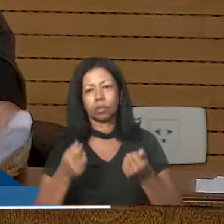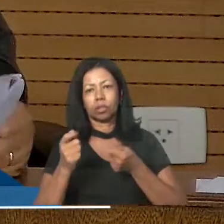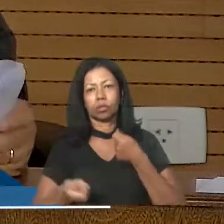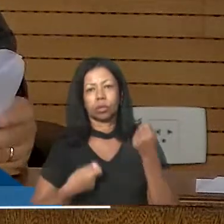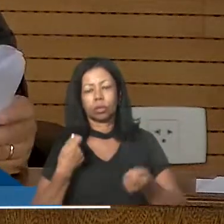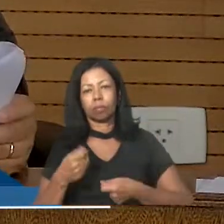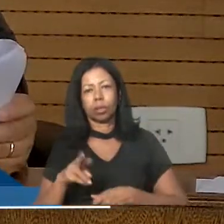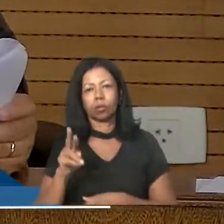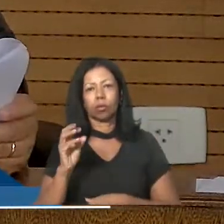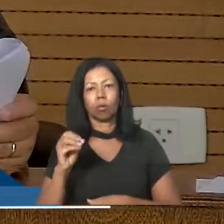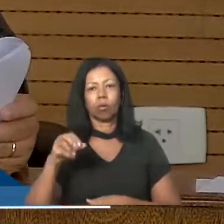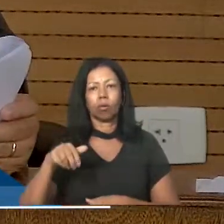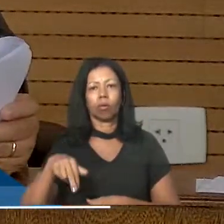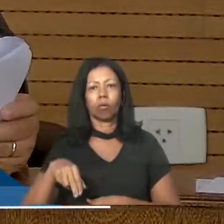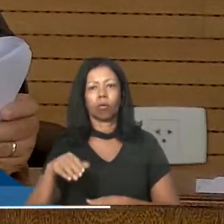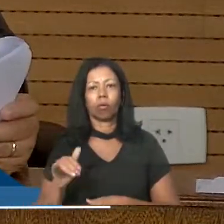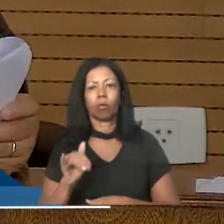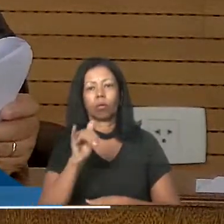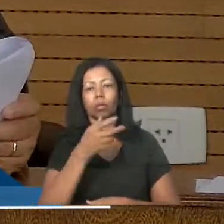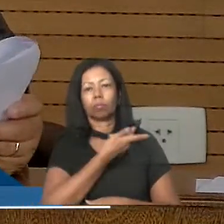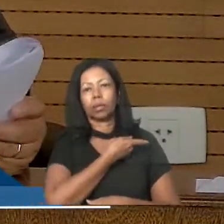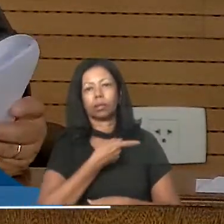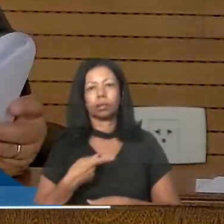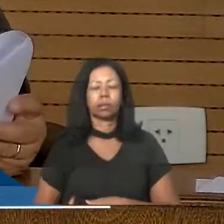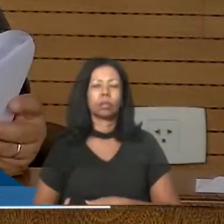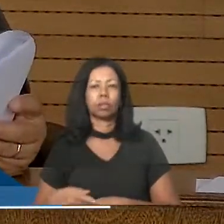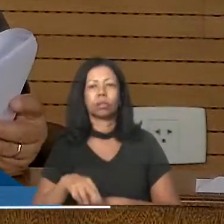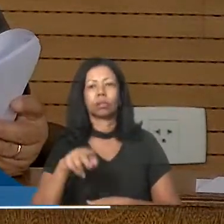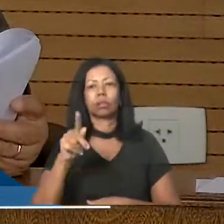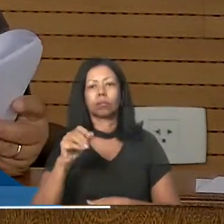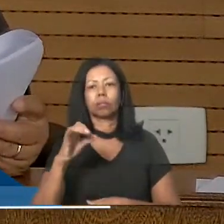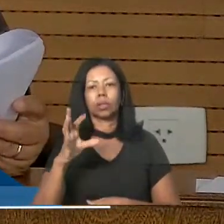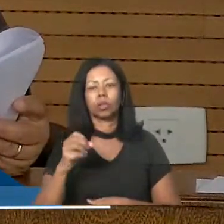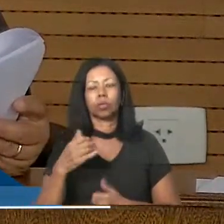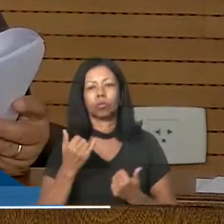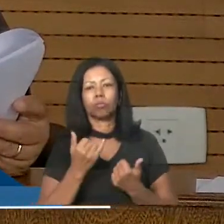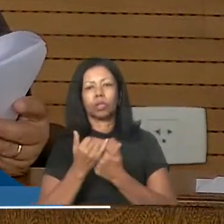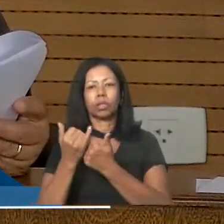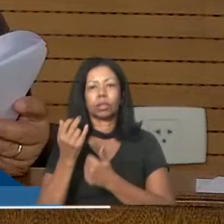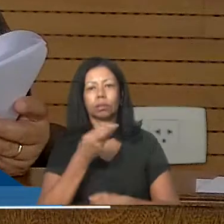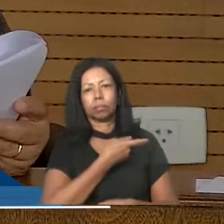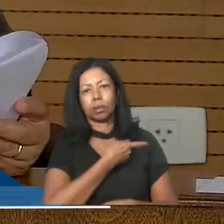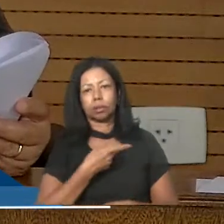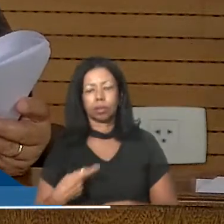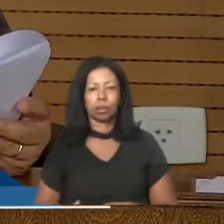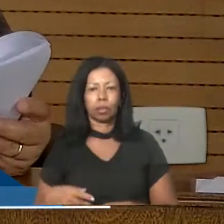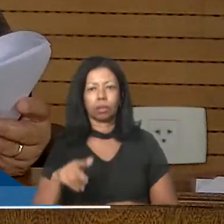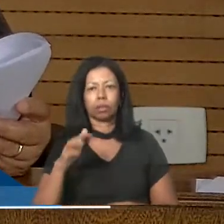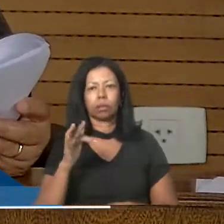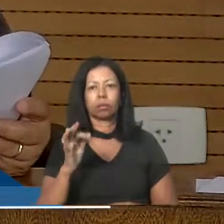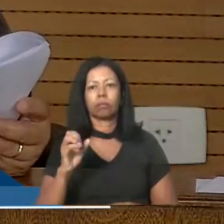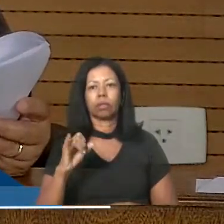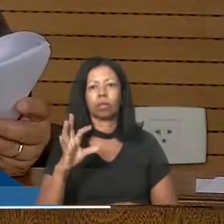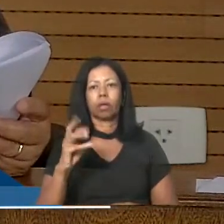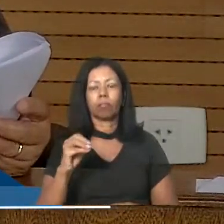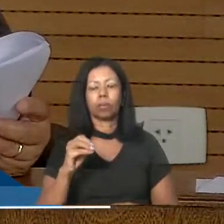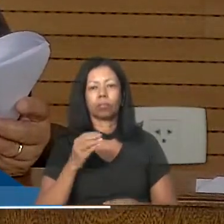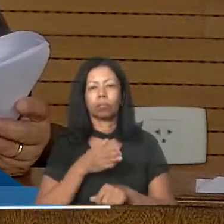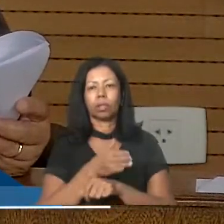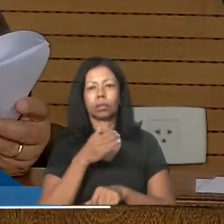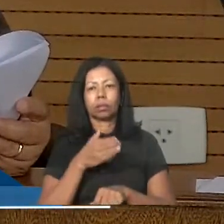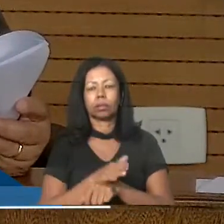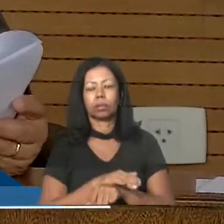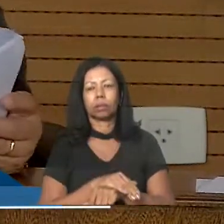Orçamento. Ronielle Martins da Silva, presidente. Wilson Pio dos Reis, vice-presidente. Fábio Alves Moreira,